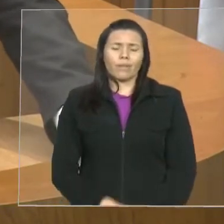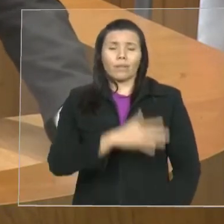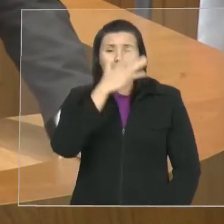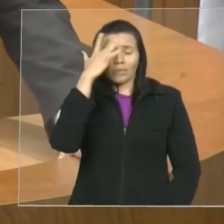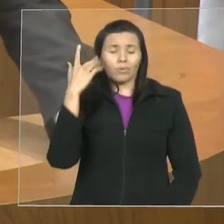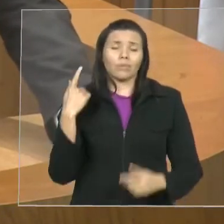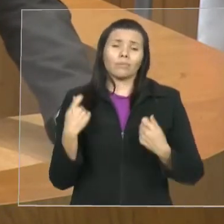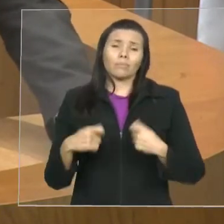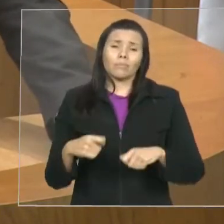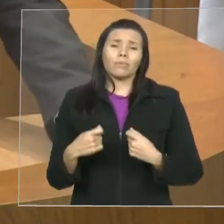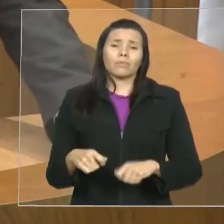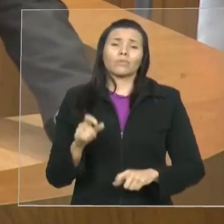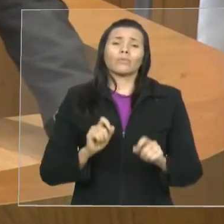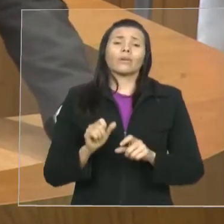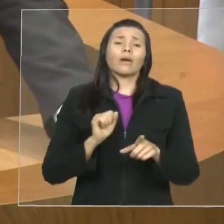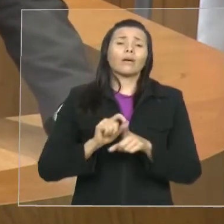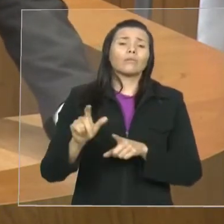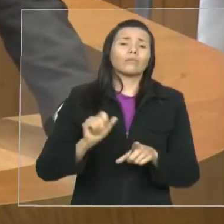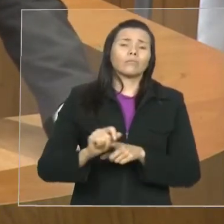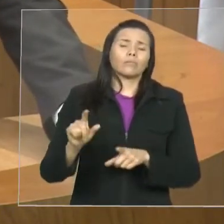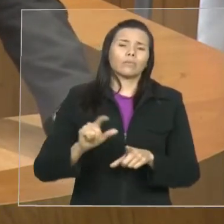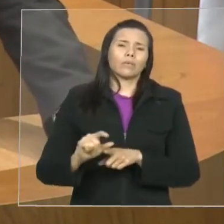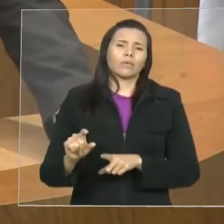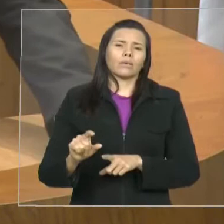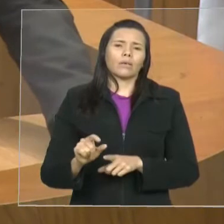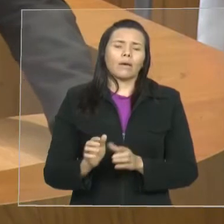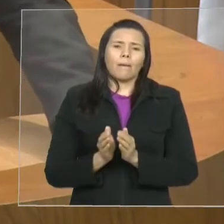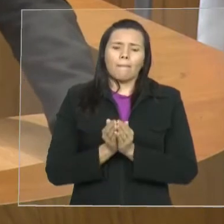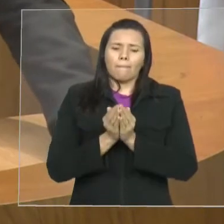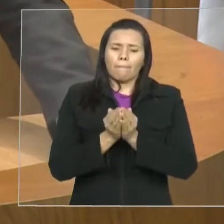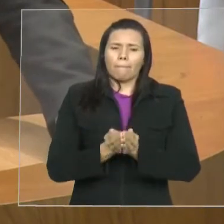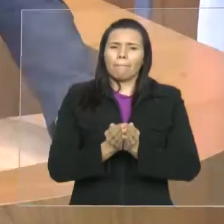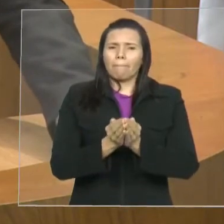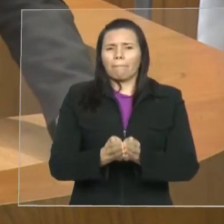alugados pelo governo municipal